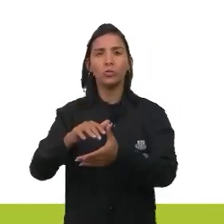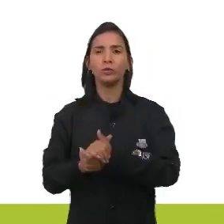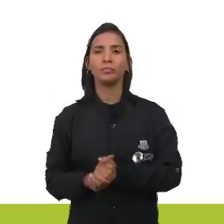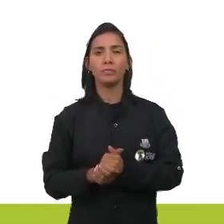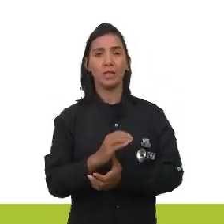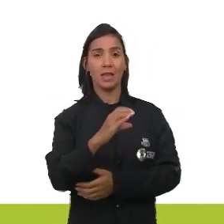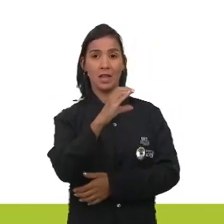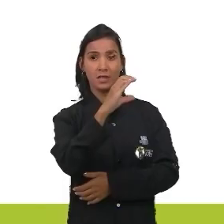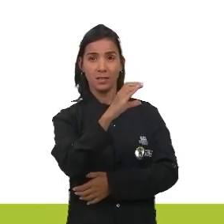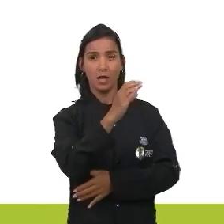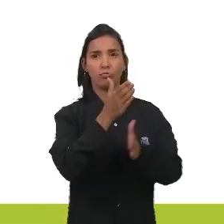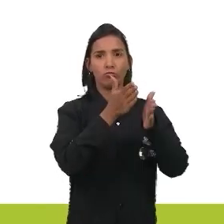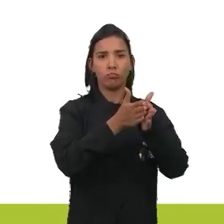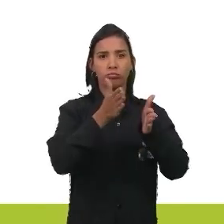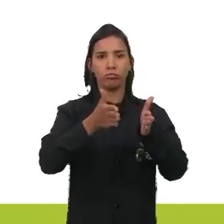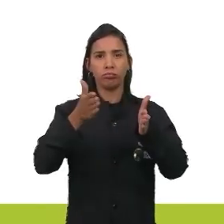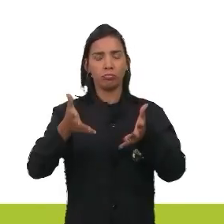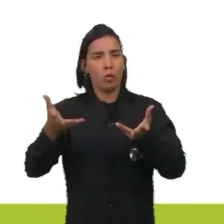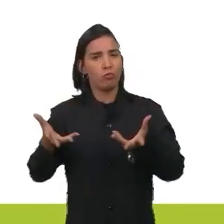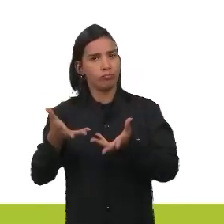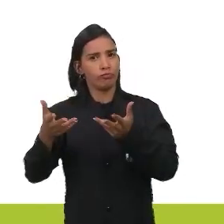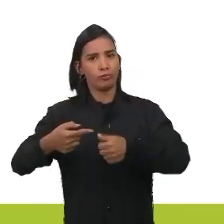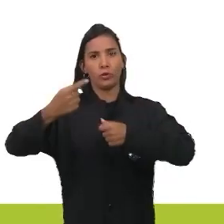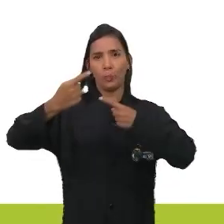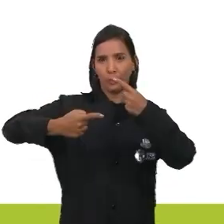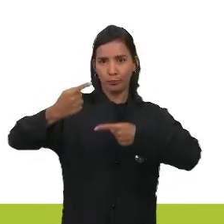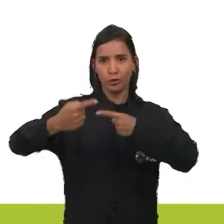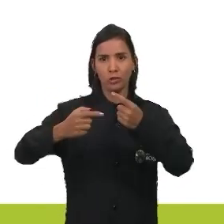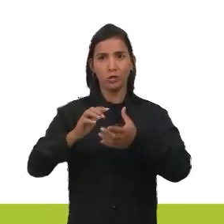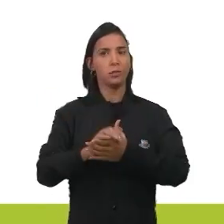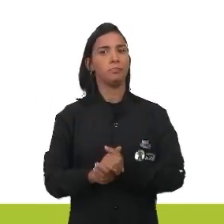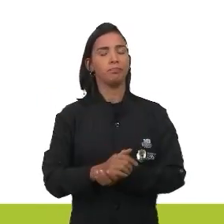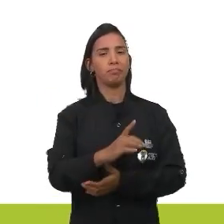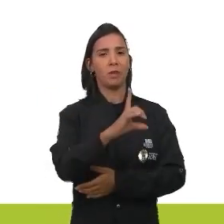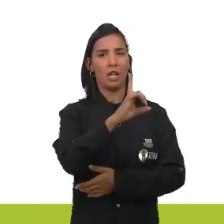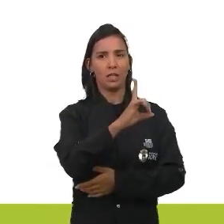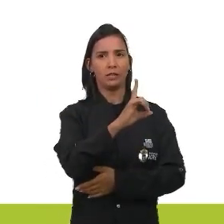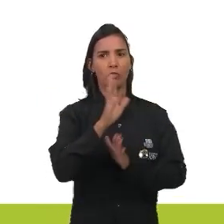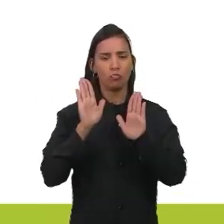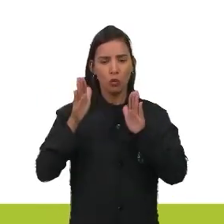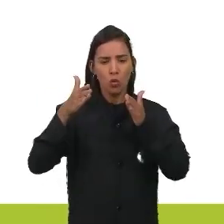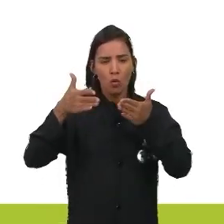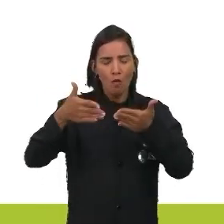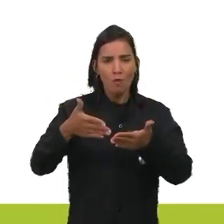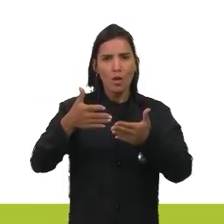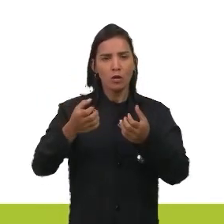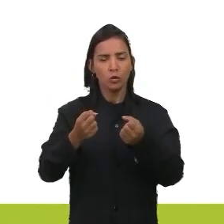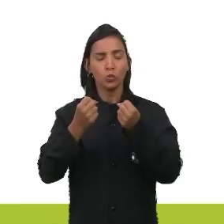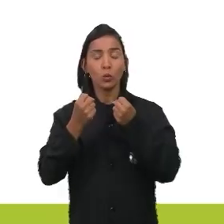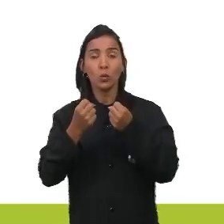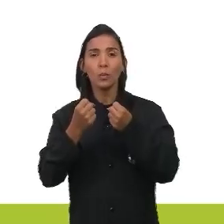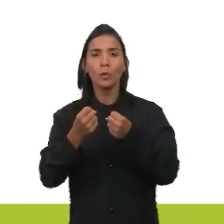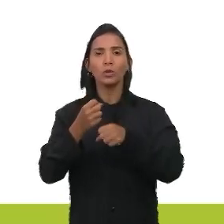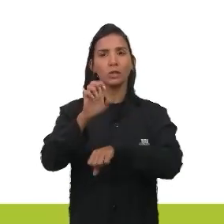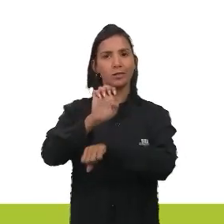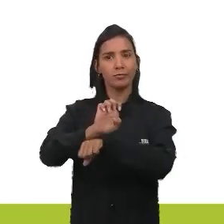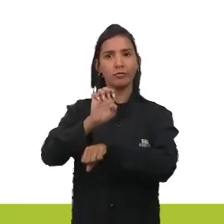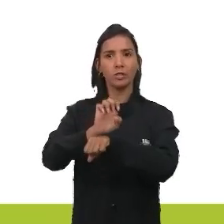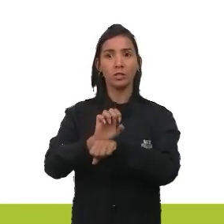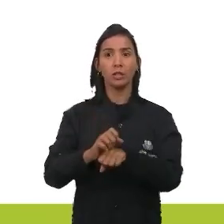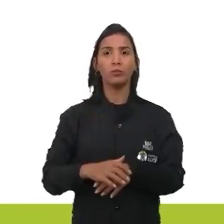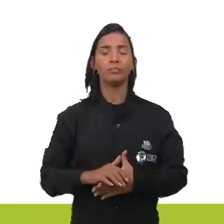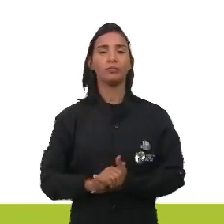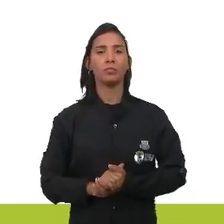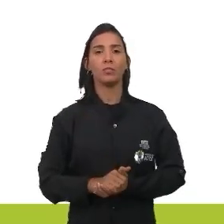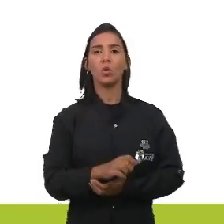ações políticas. Letra D, centralização do poder estatal. E letra E, identidade dos